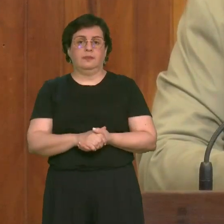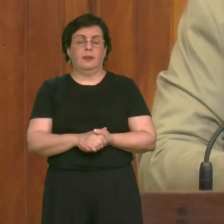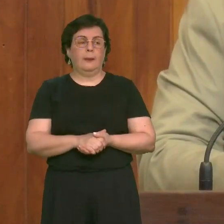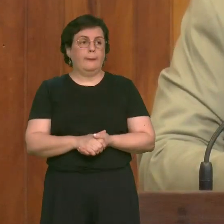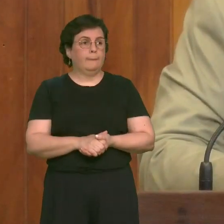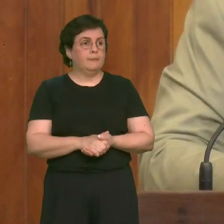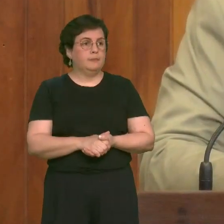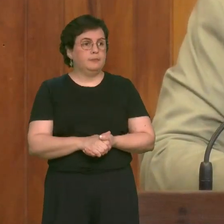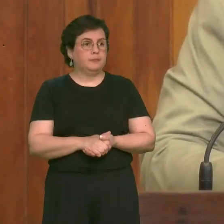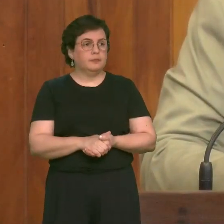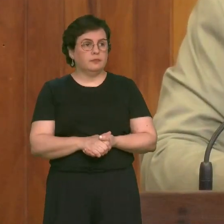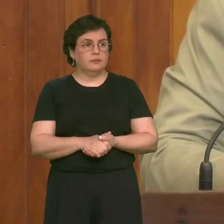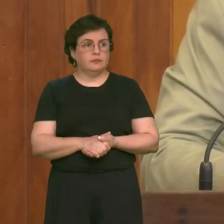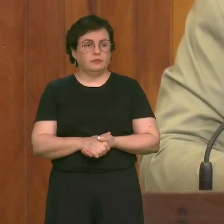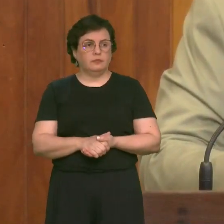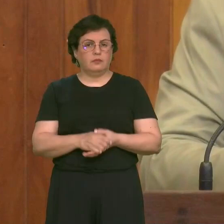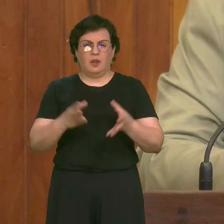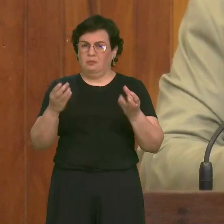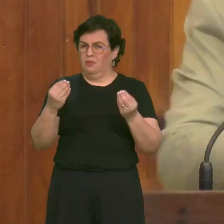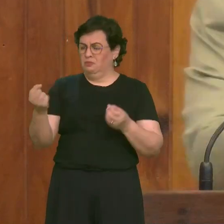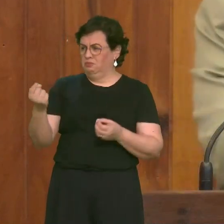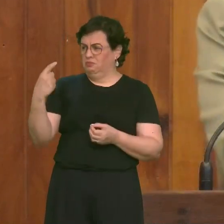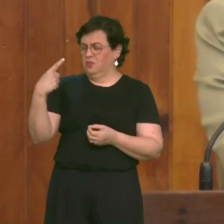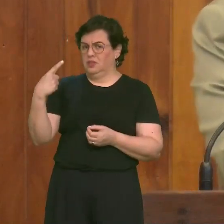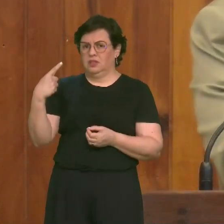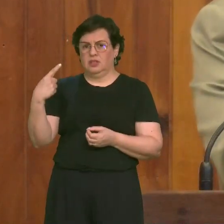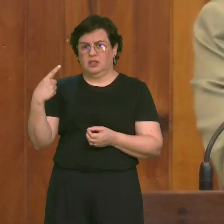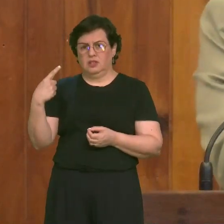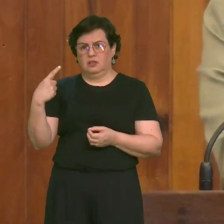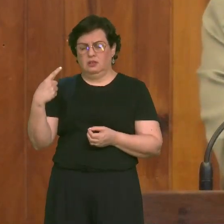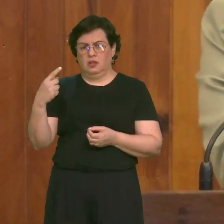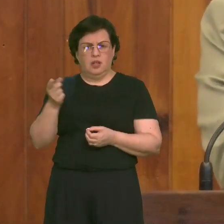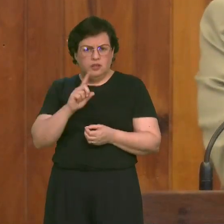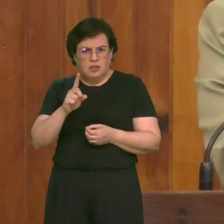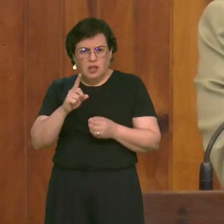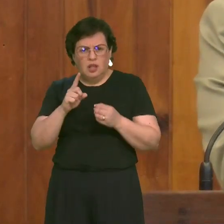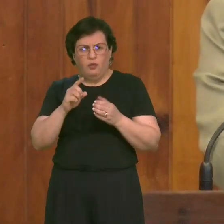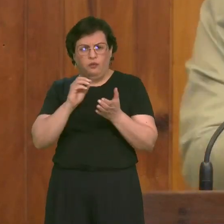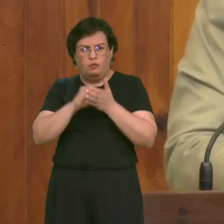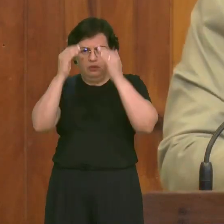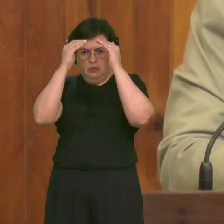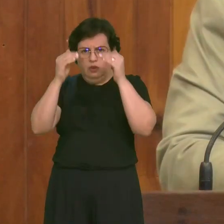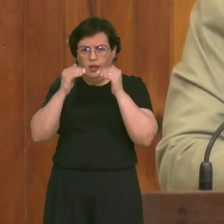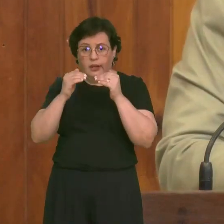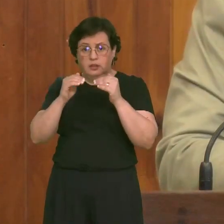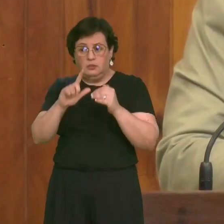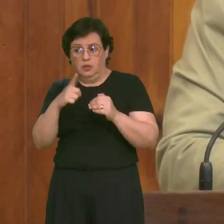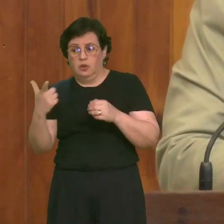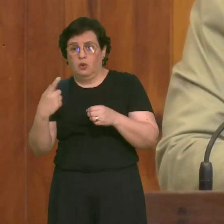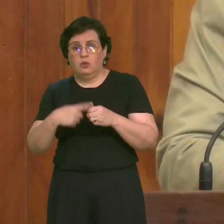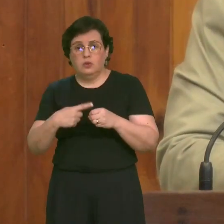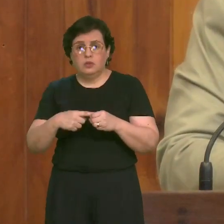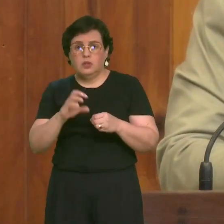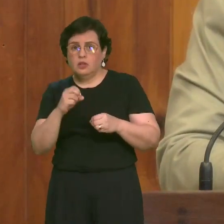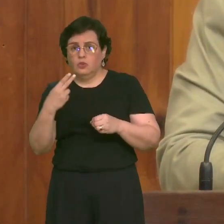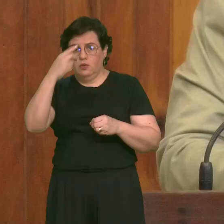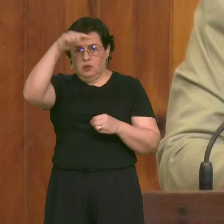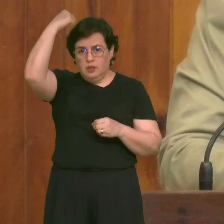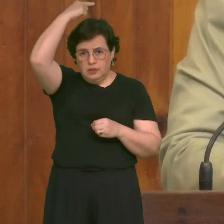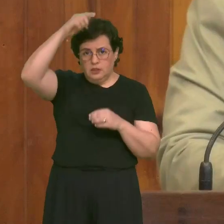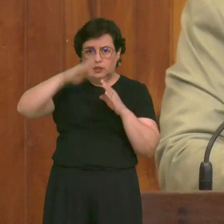e muito muito estranho não nenhum desrespeito aqui a santa casa nem a cidade de Chavantes muito estranho né